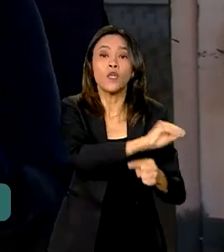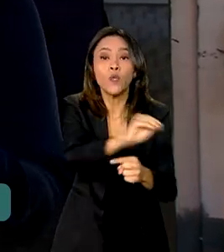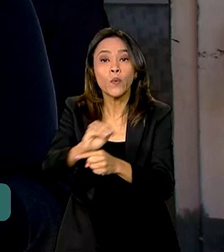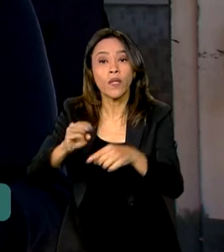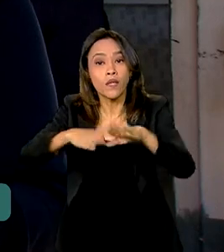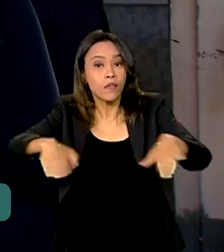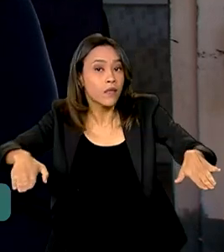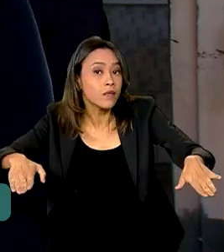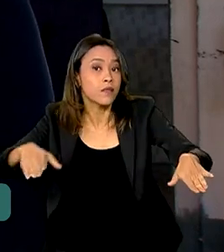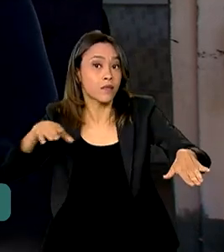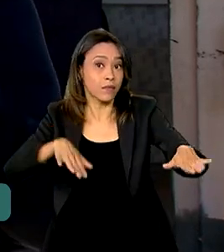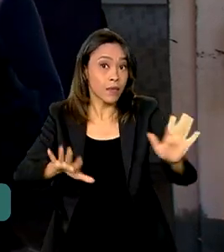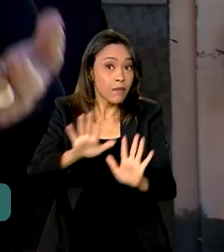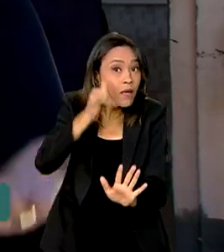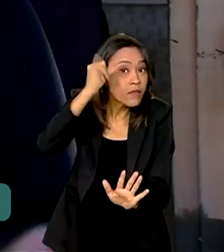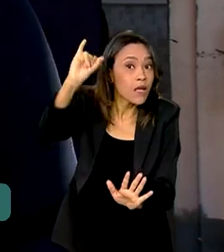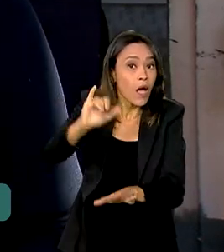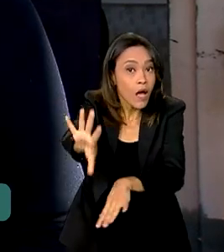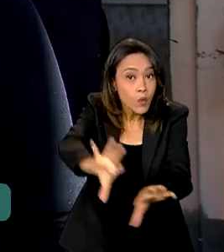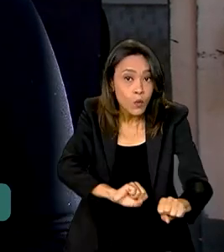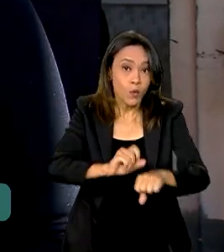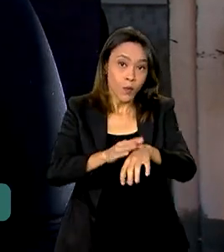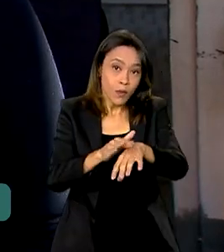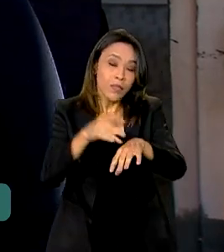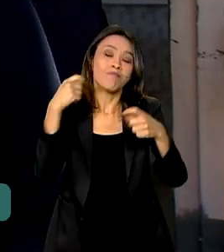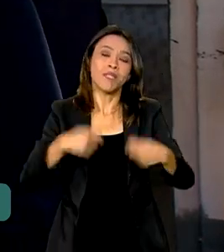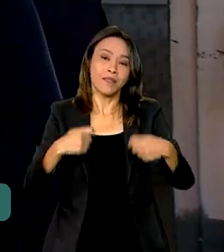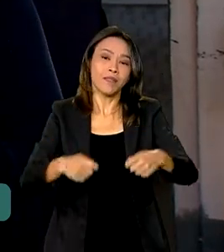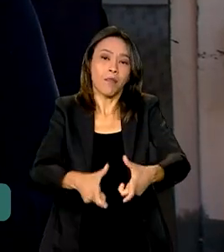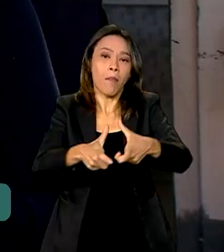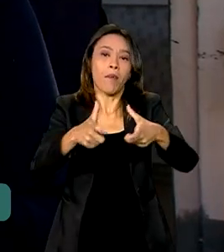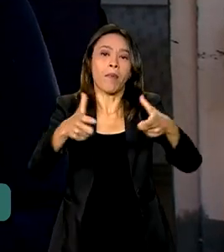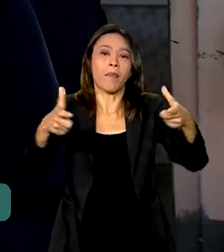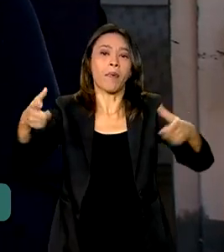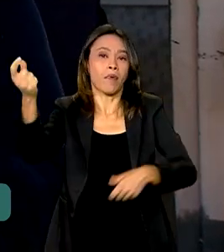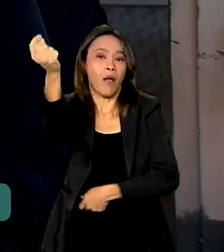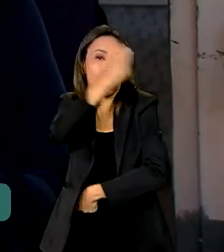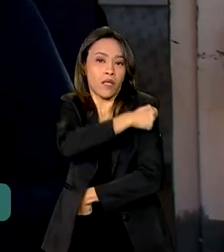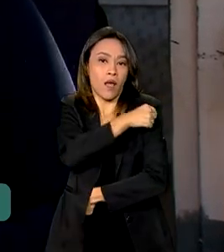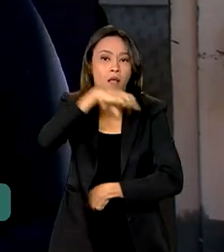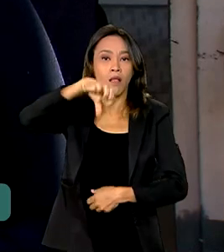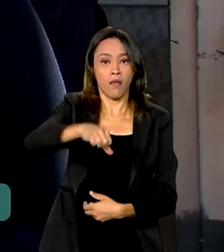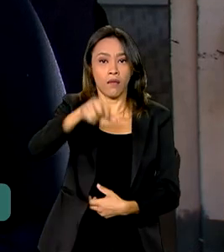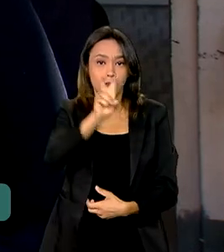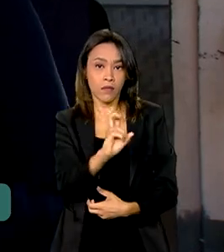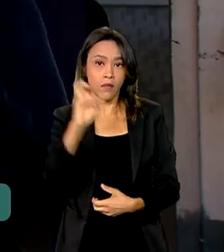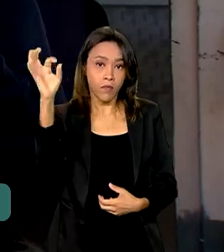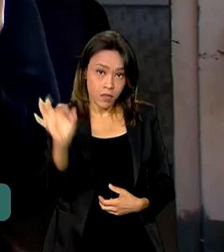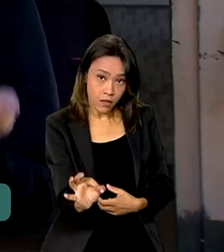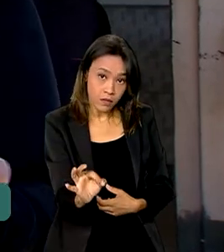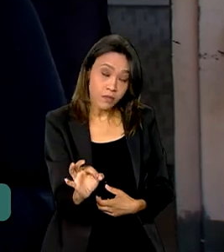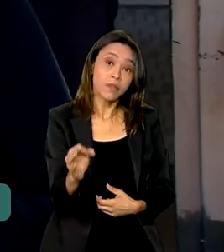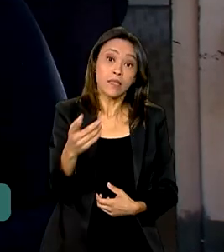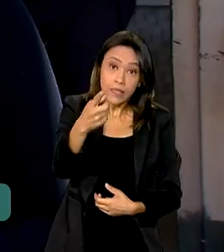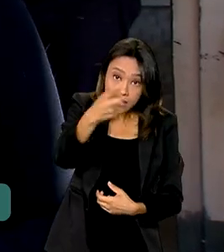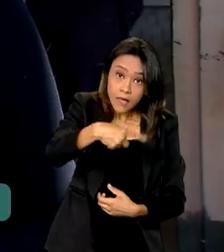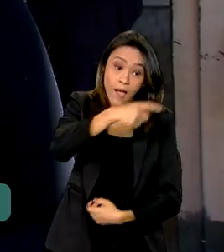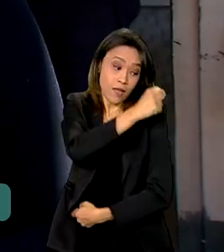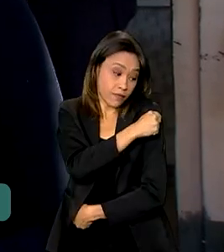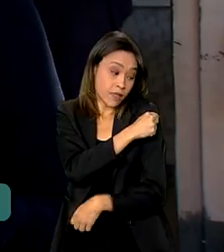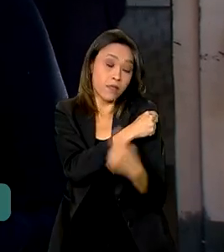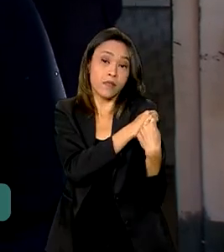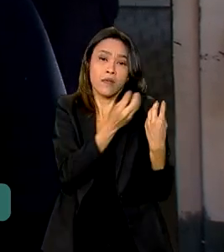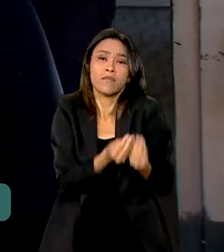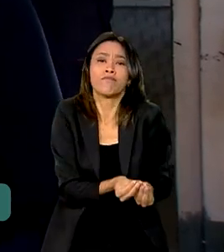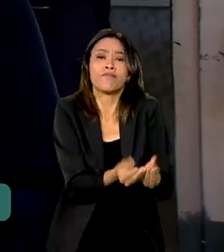é fundamental alcançar coberturas vacinais de no mínimo 95%. E as vacinas estão